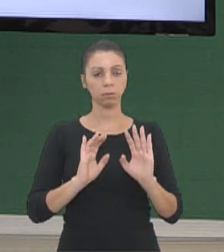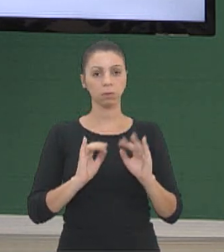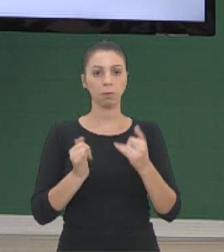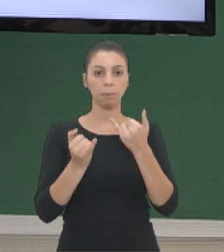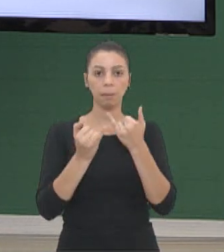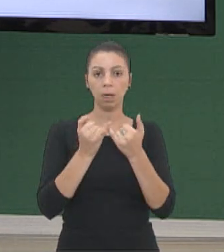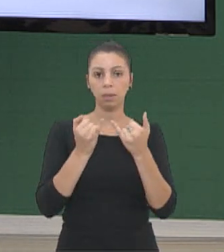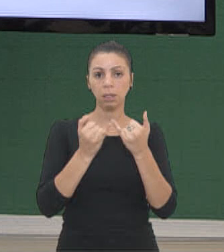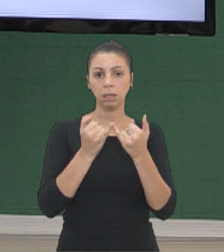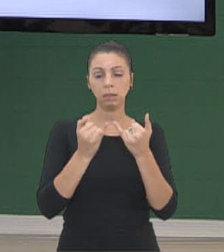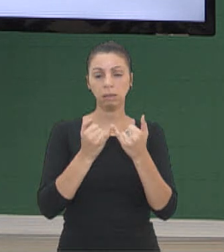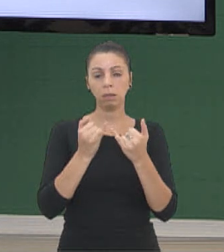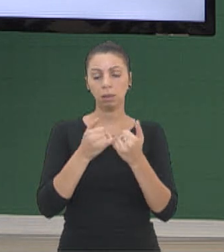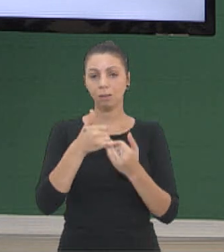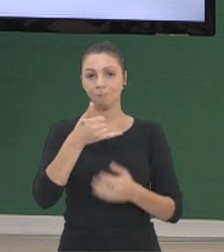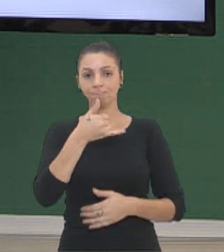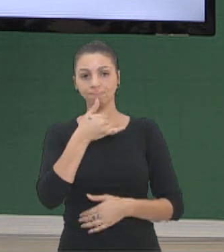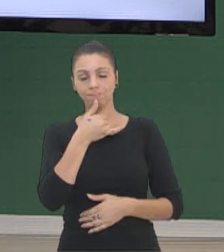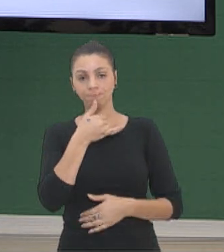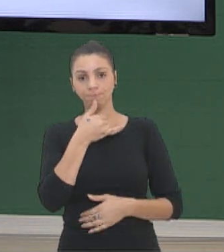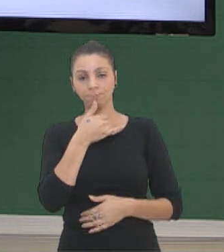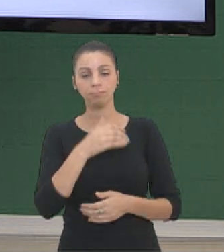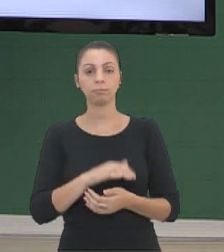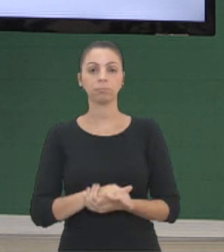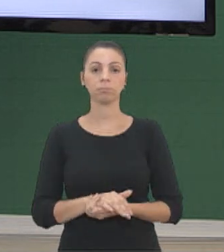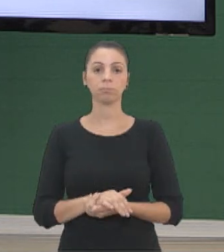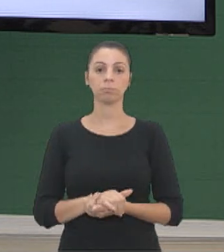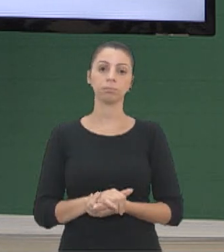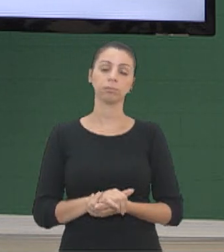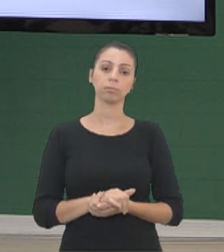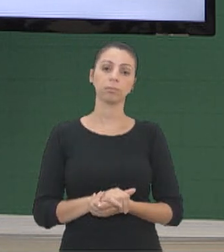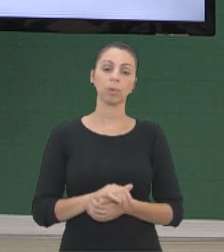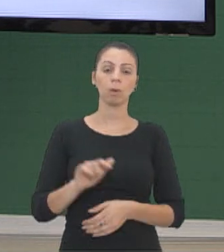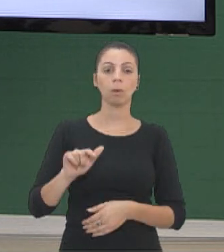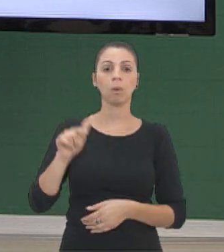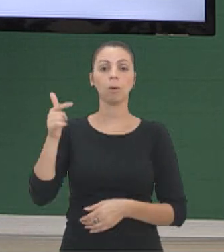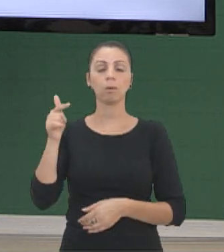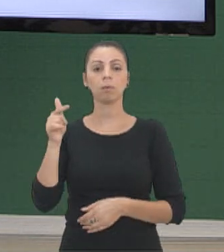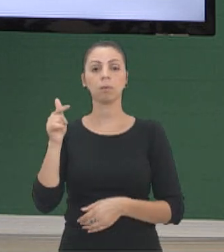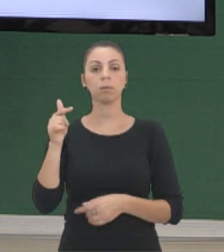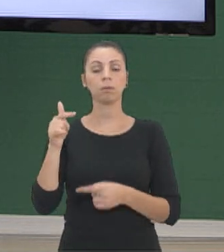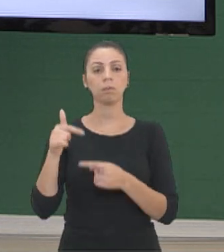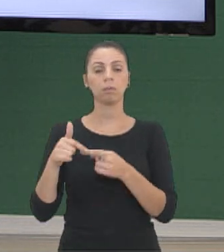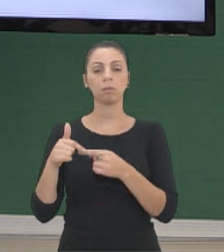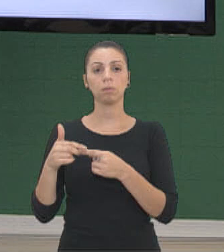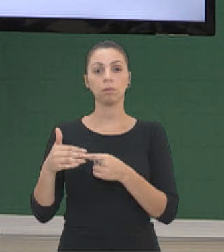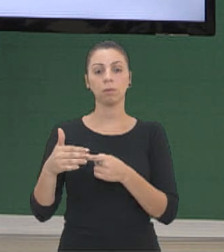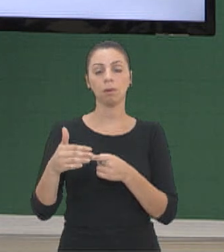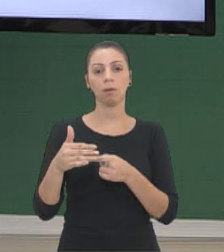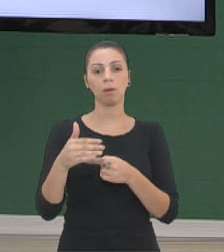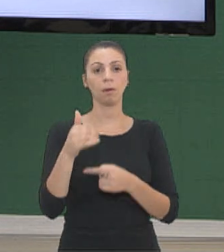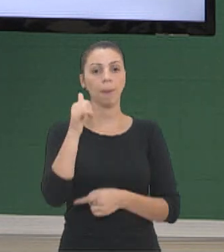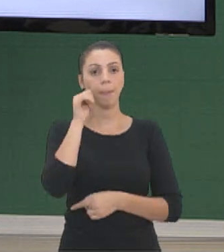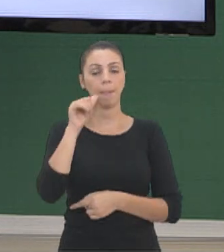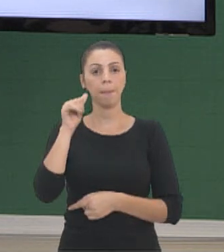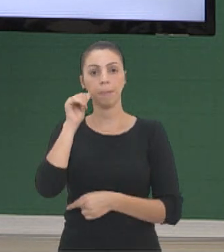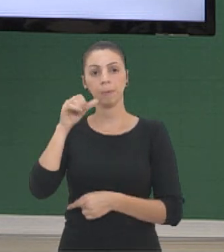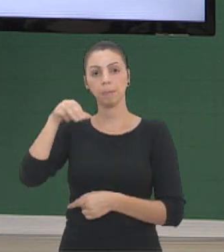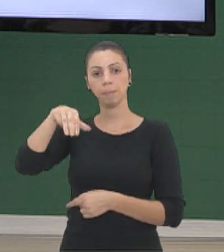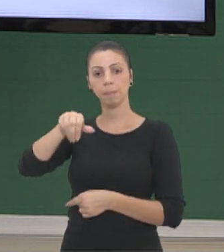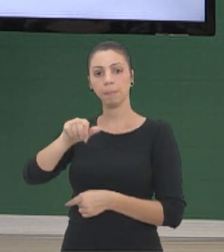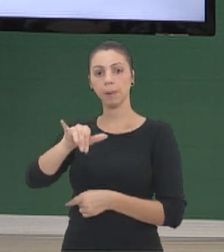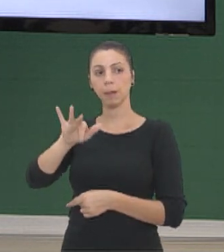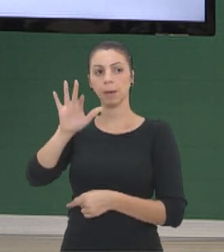ver depois nas suas aulas de artes. Pouco depois seria a vez de Maria Antonieta passar igualmente pela lâmina da